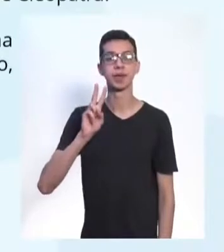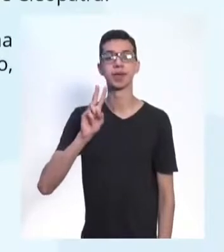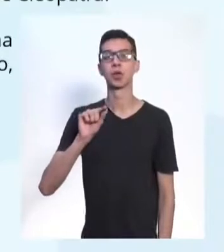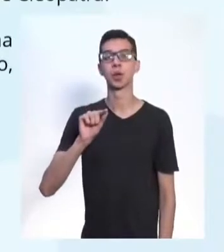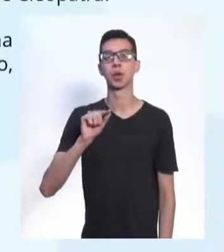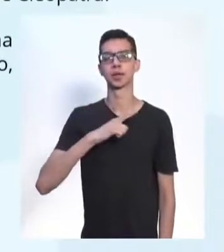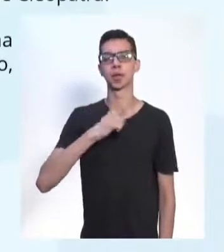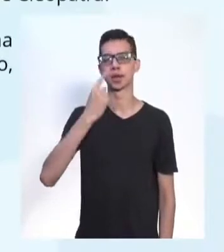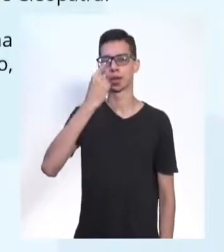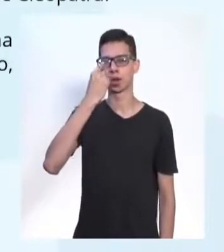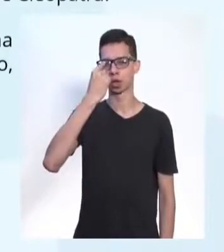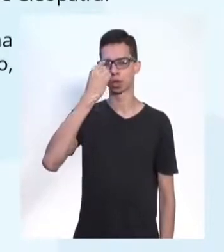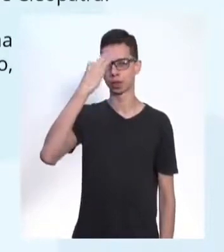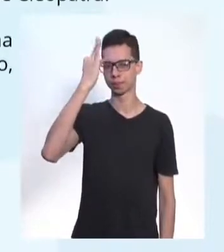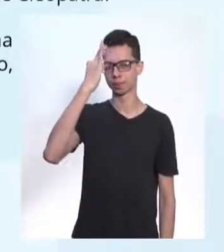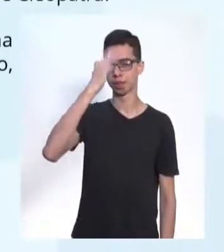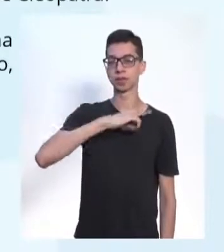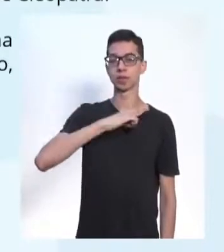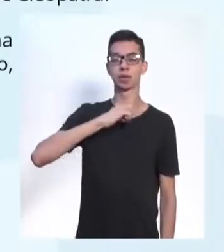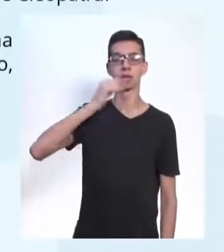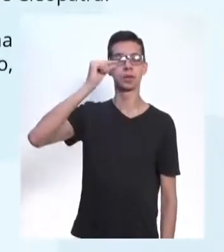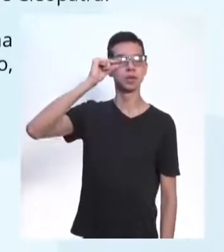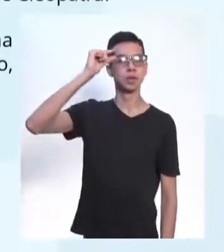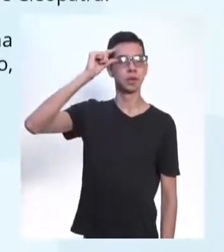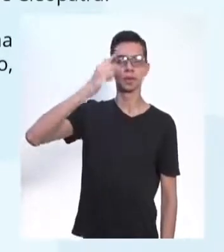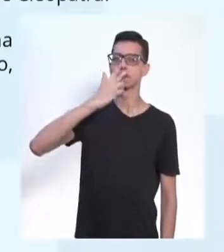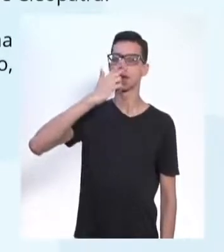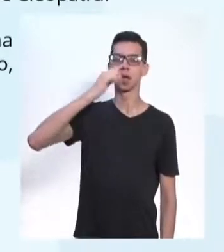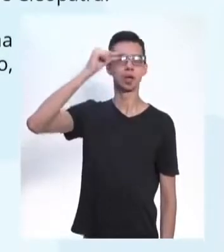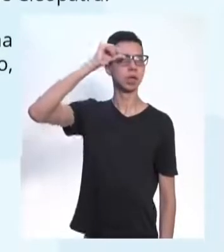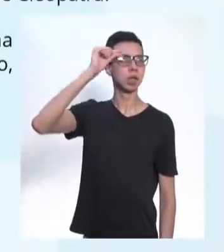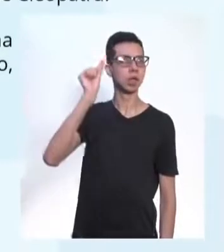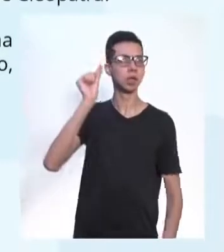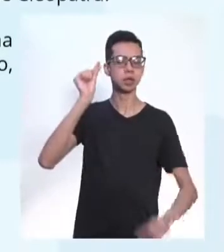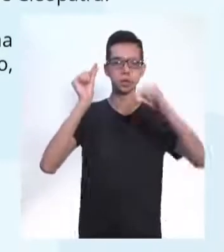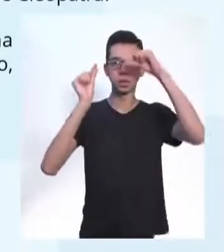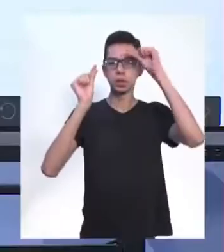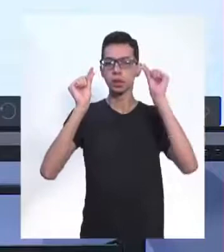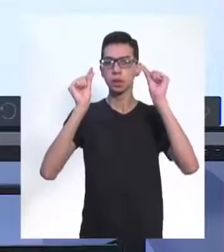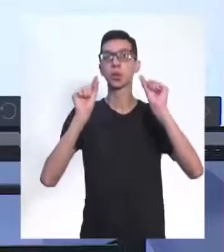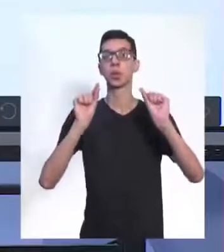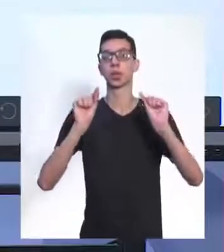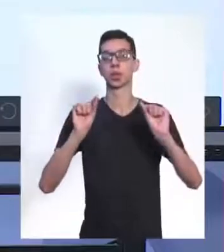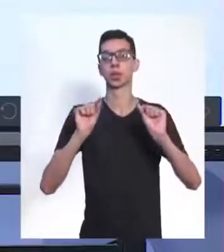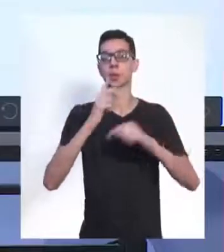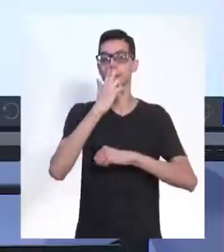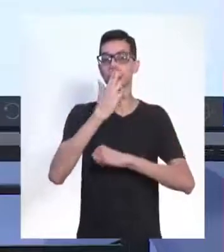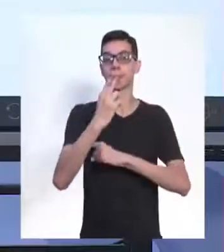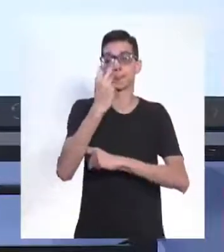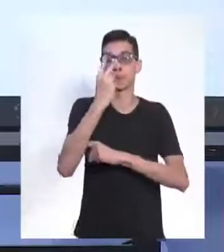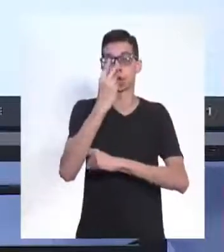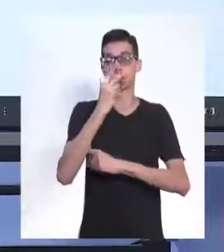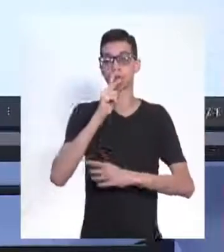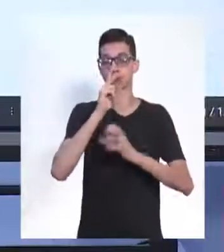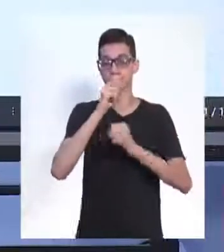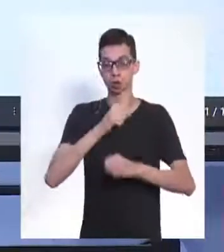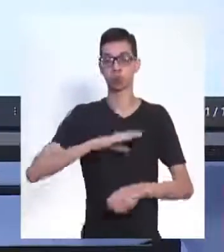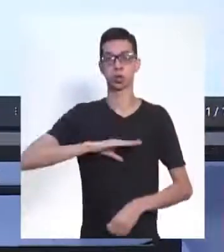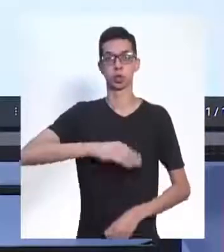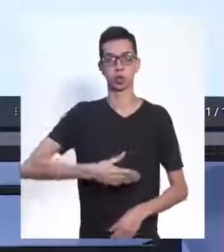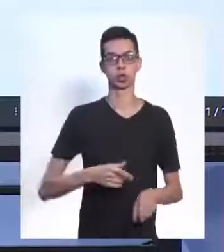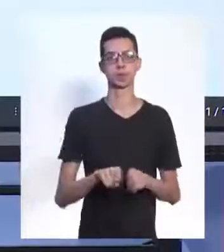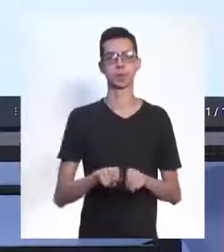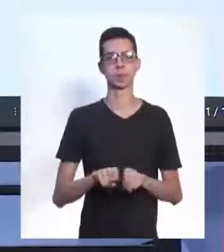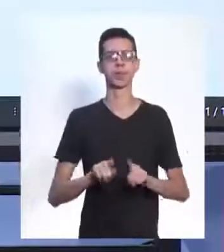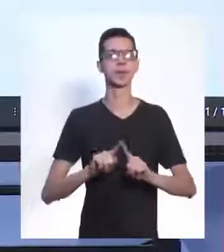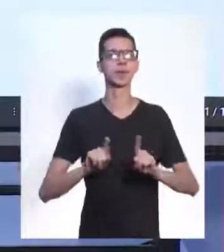maquiados com linhas retas e grossas, que eram uma referência ao deus Horus, e representava proteção, coragem e força, mas também